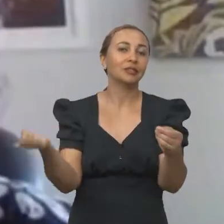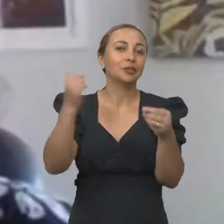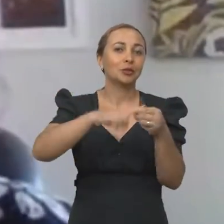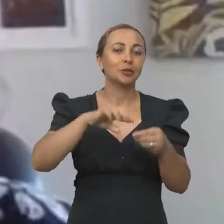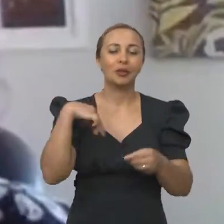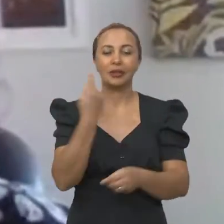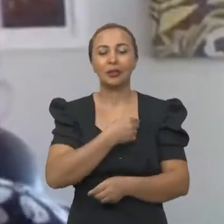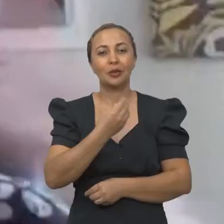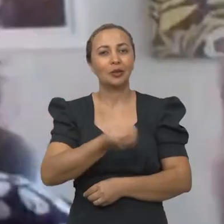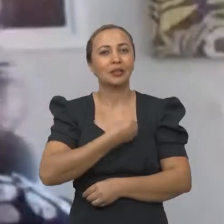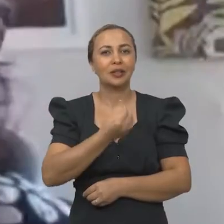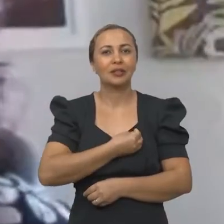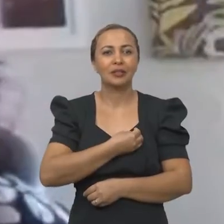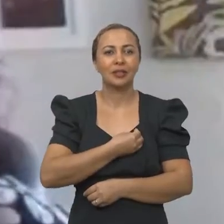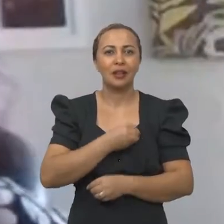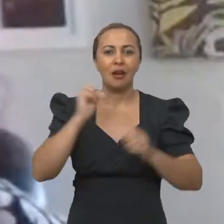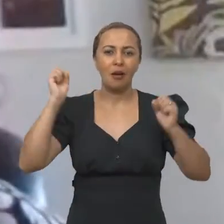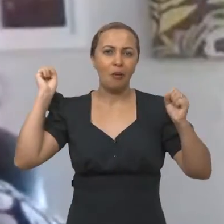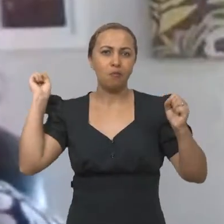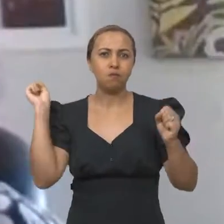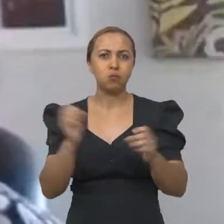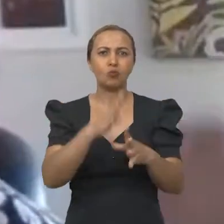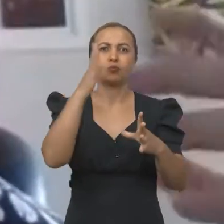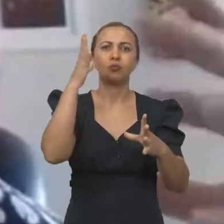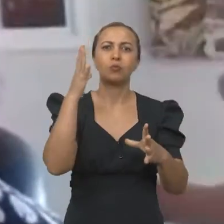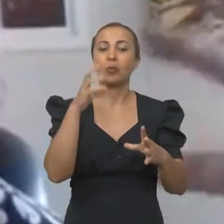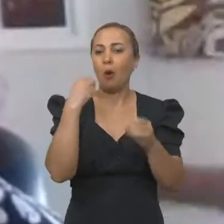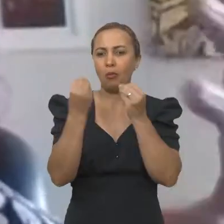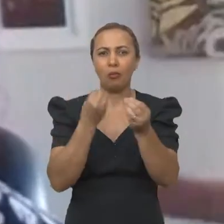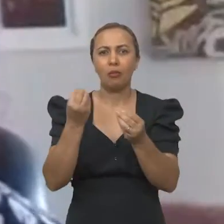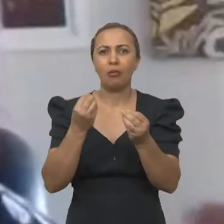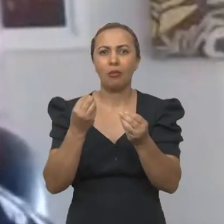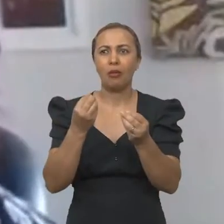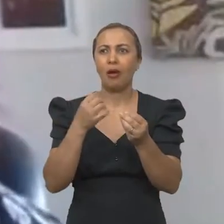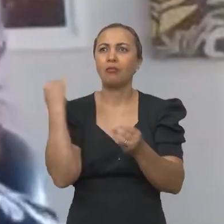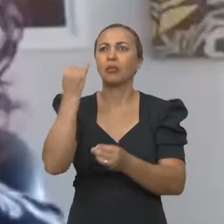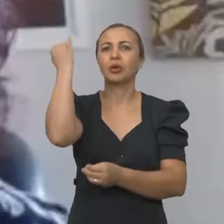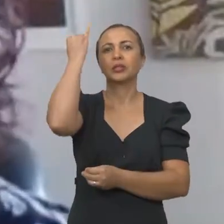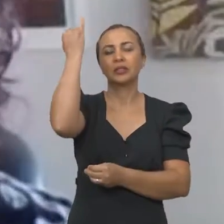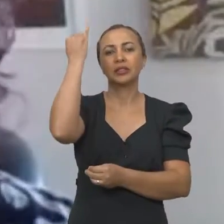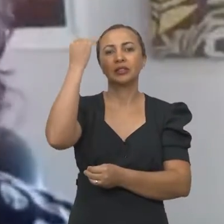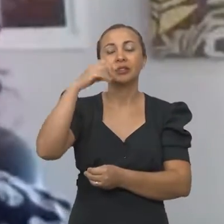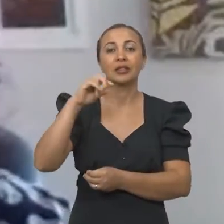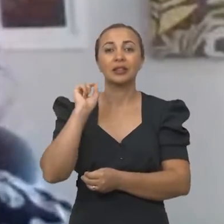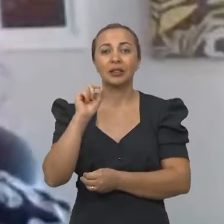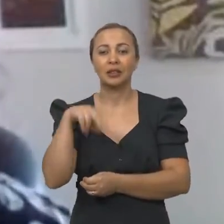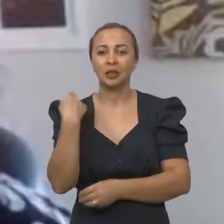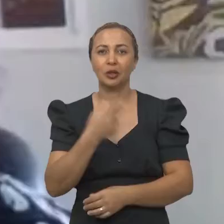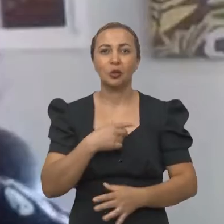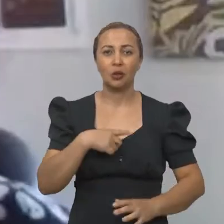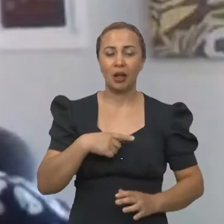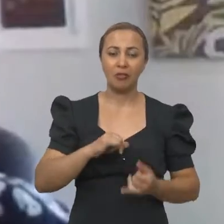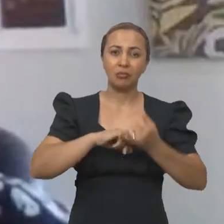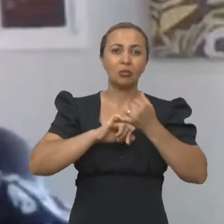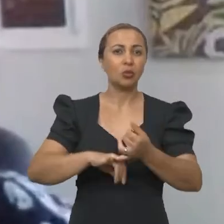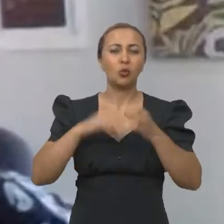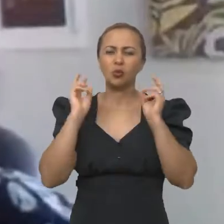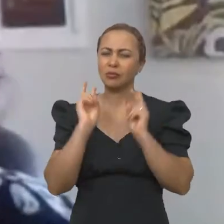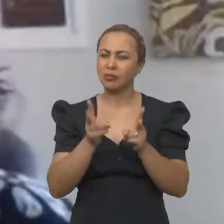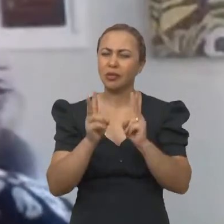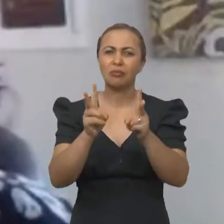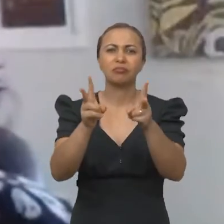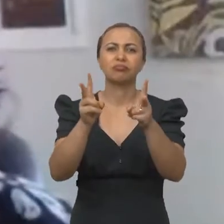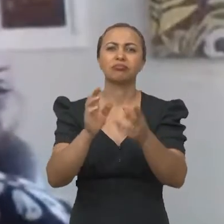essa tecnologia chegou na nossa vida de uma forma assim, que relevância ela tem que a gente está